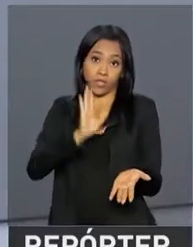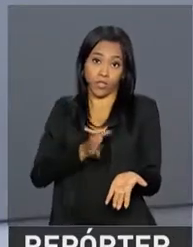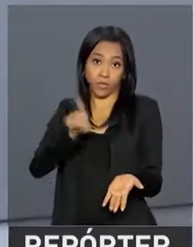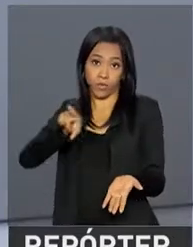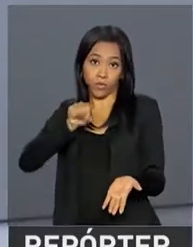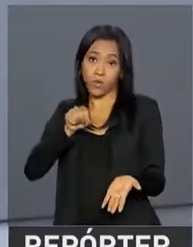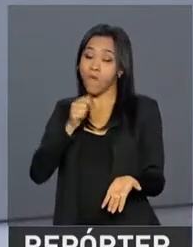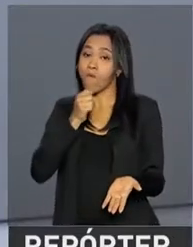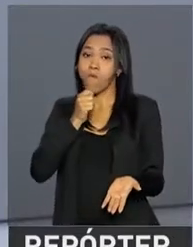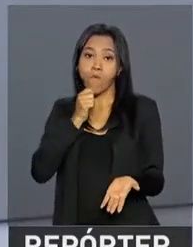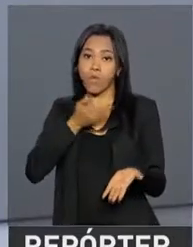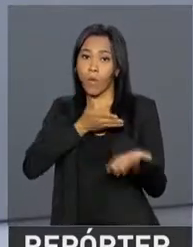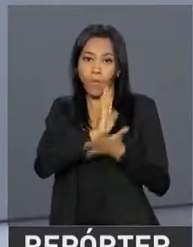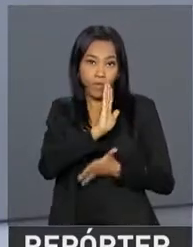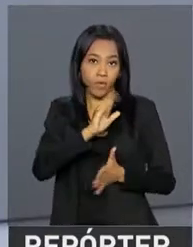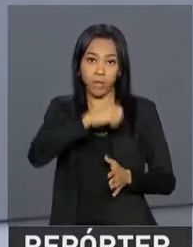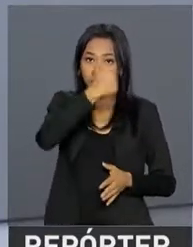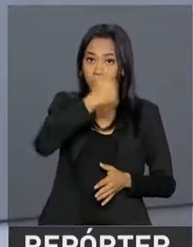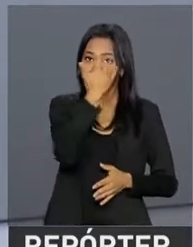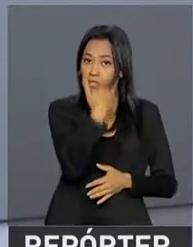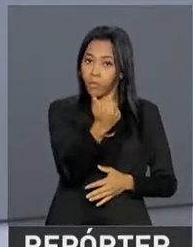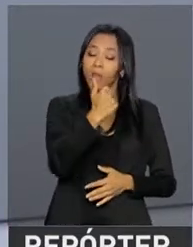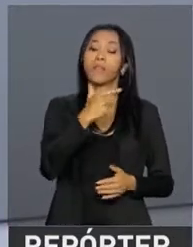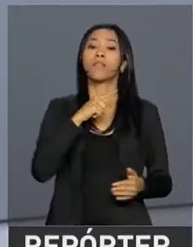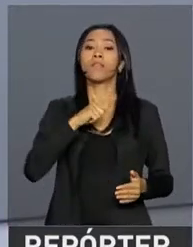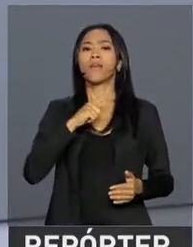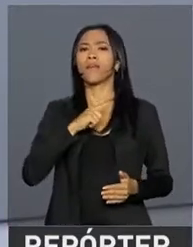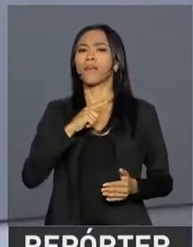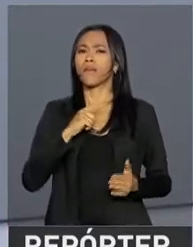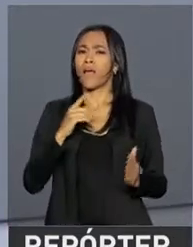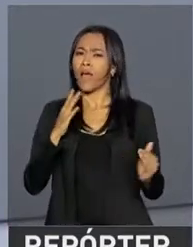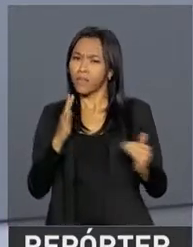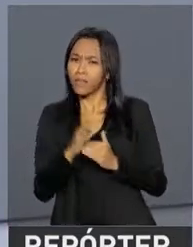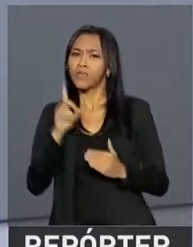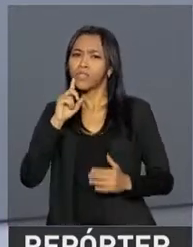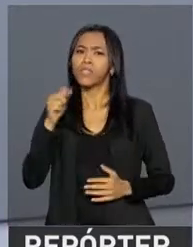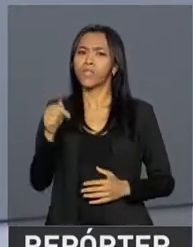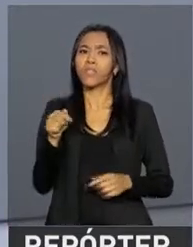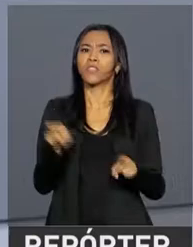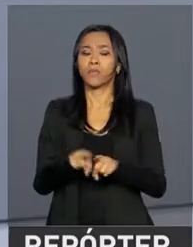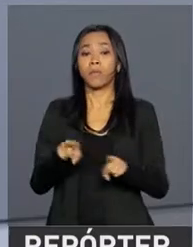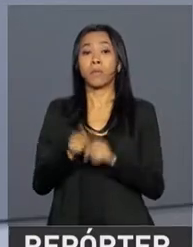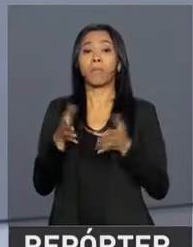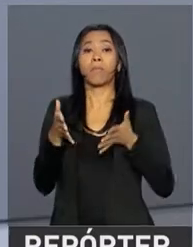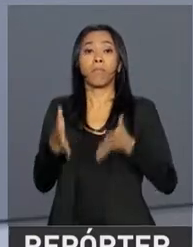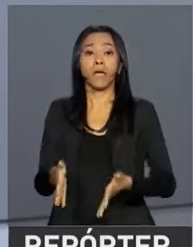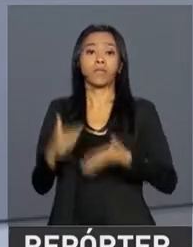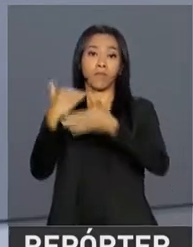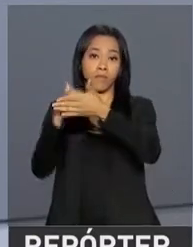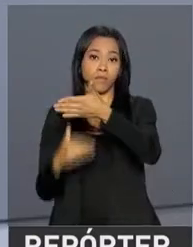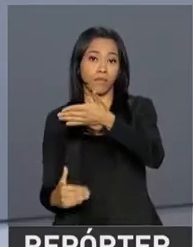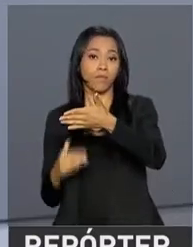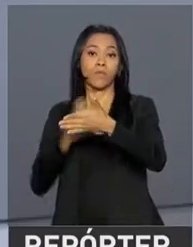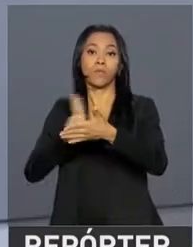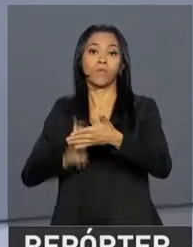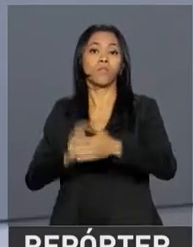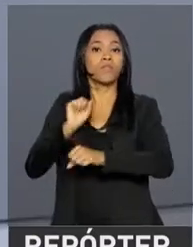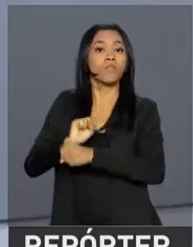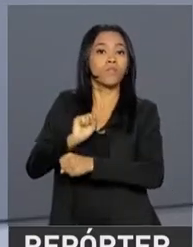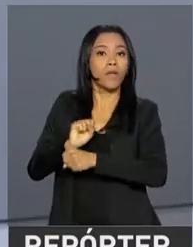aprovado na primeira chamada do sisu têm até o dia próximo dia 7 também para participar da lista de espera este ano são oferecidas